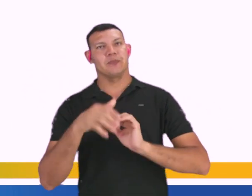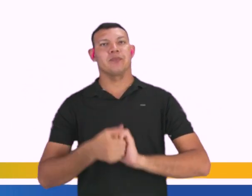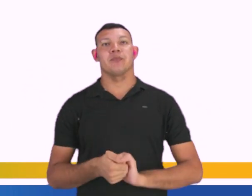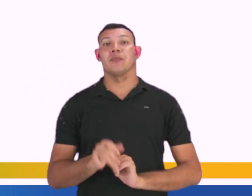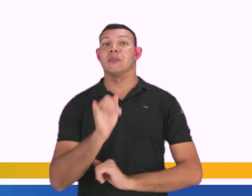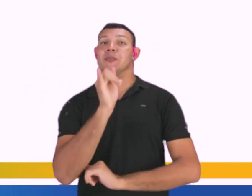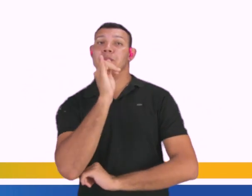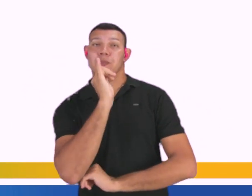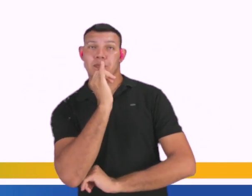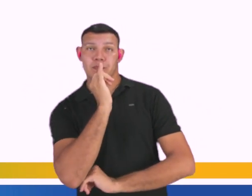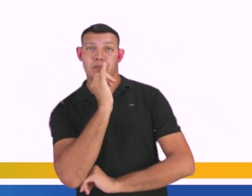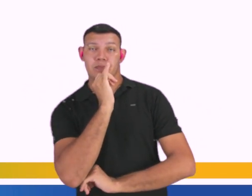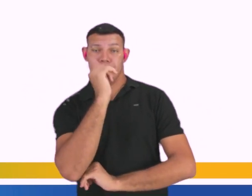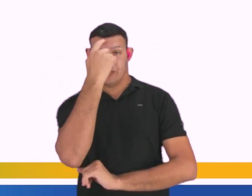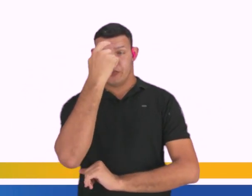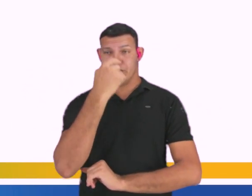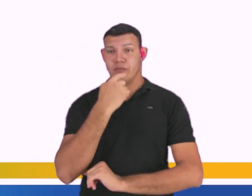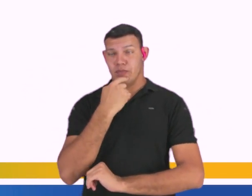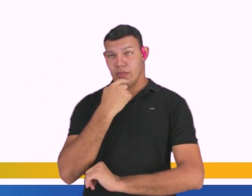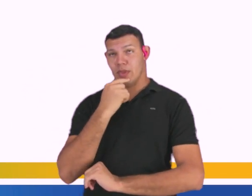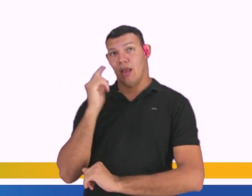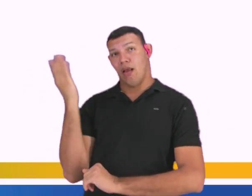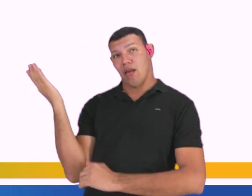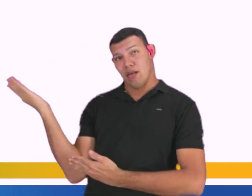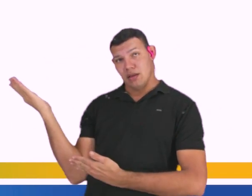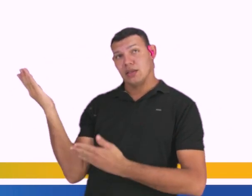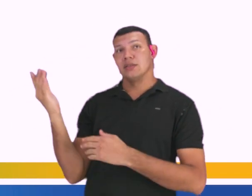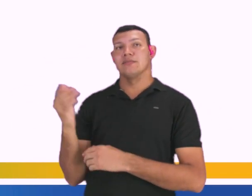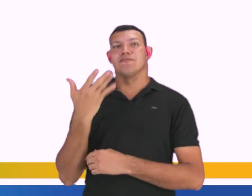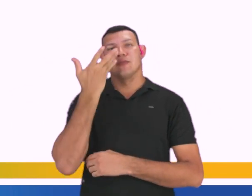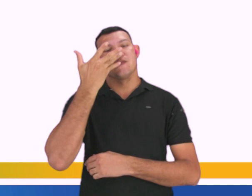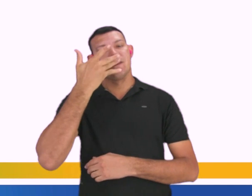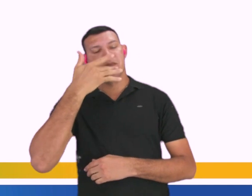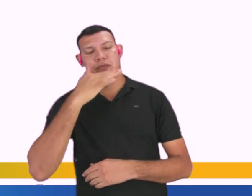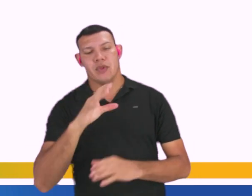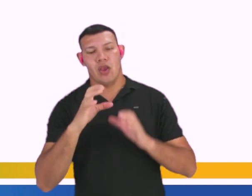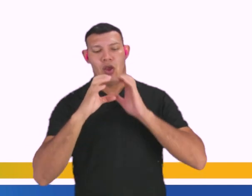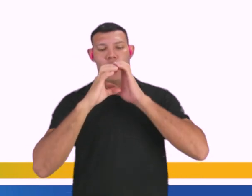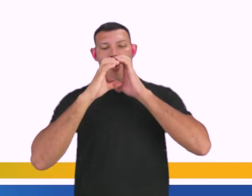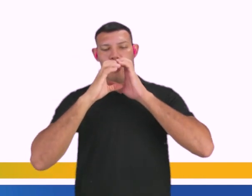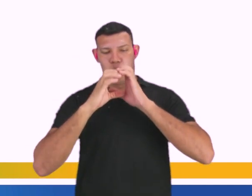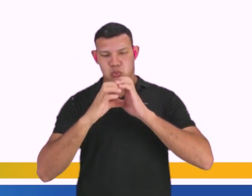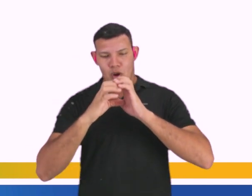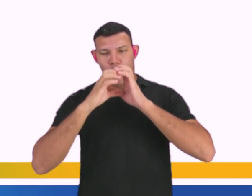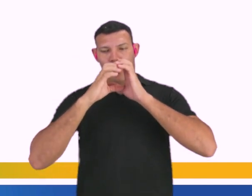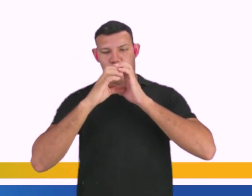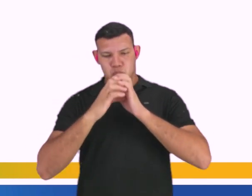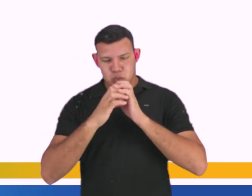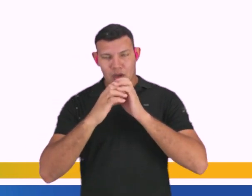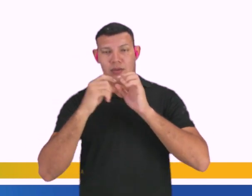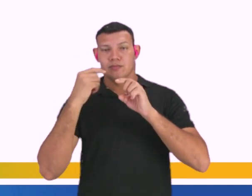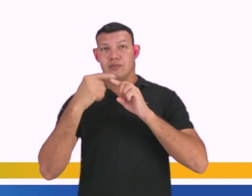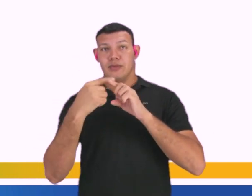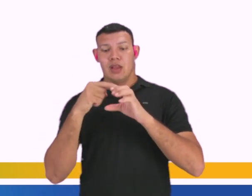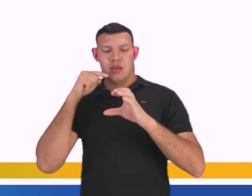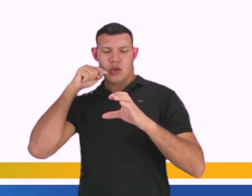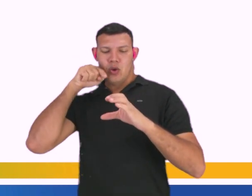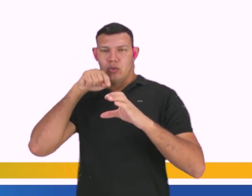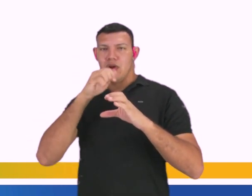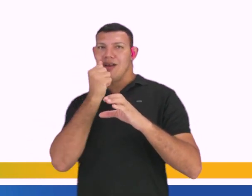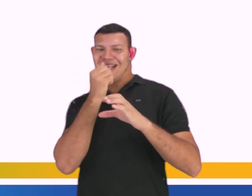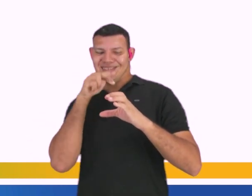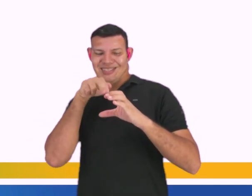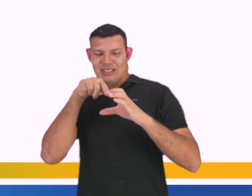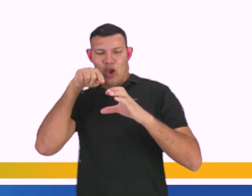balão. Neste caso, o que ocorre com o ar que está dentro do balão? Ele vai se espalhar ao longo de todo o